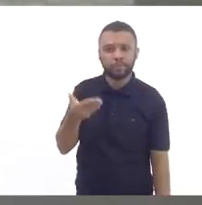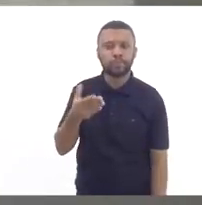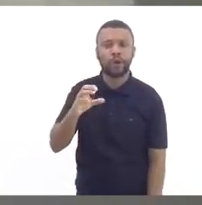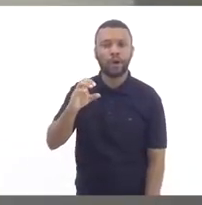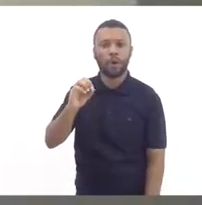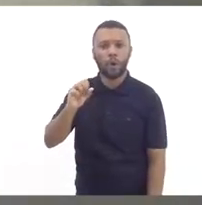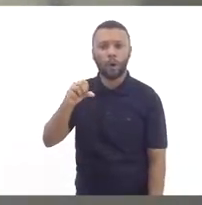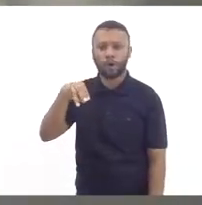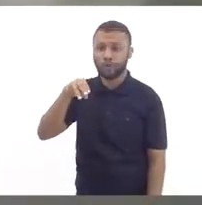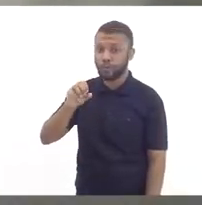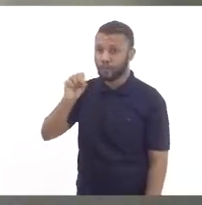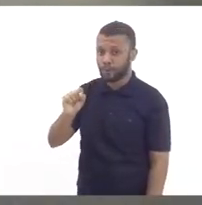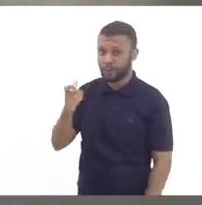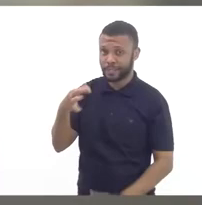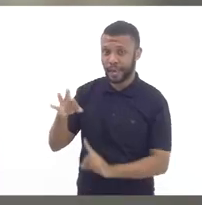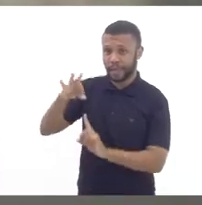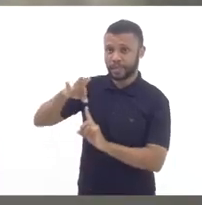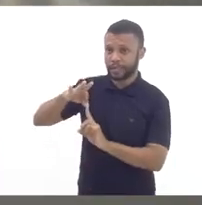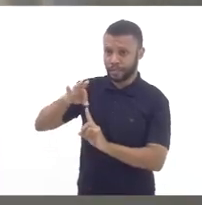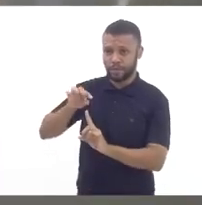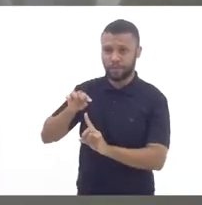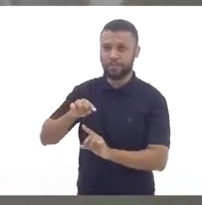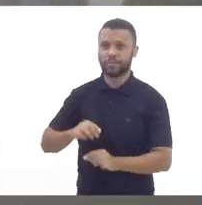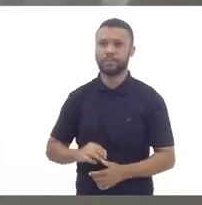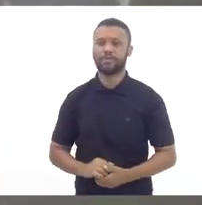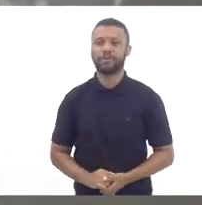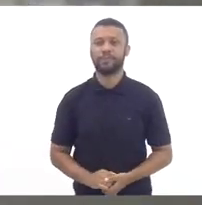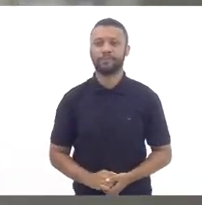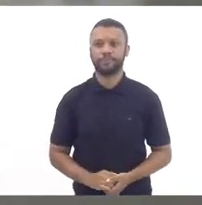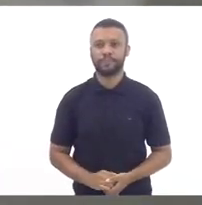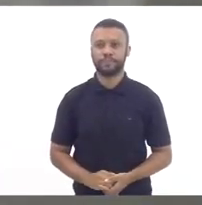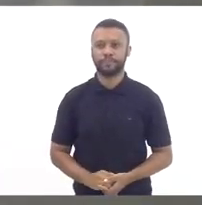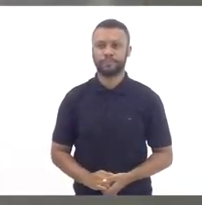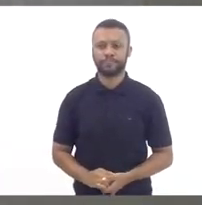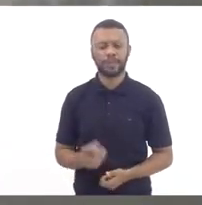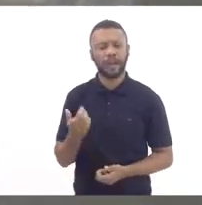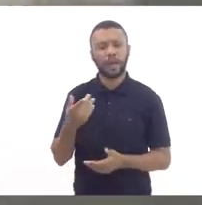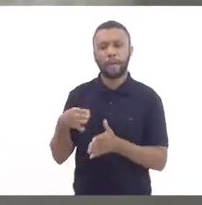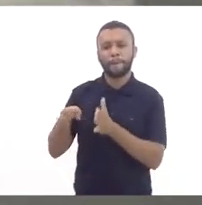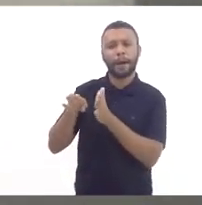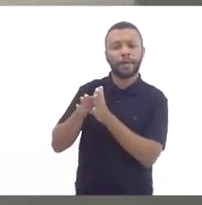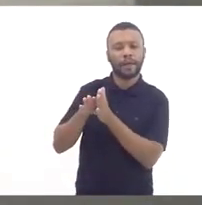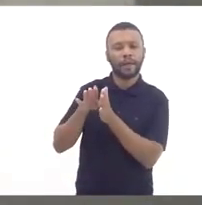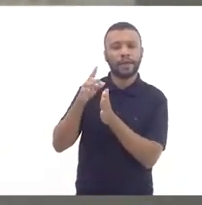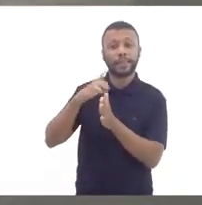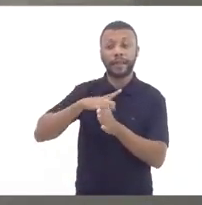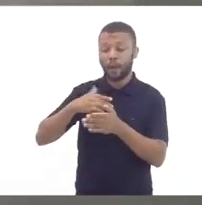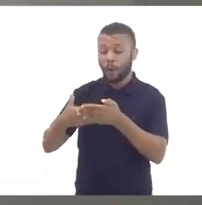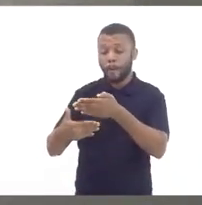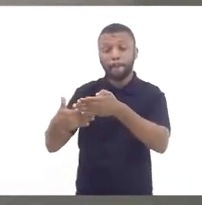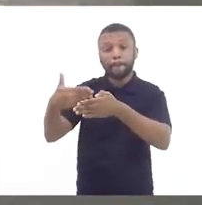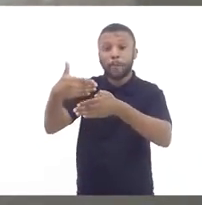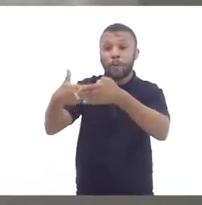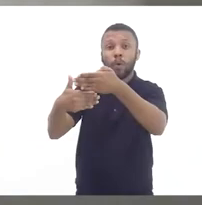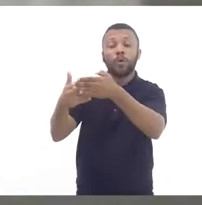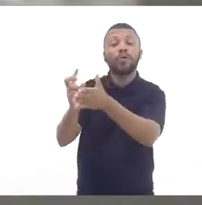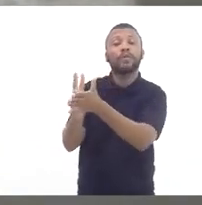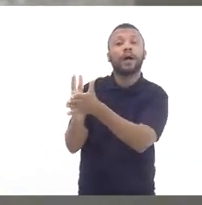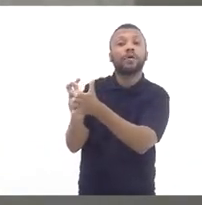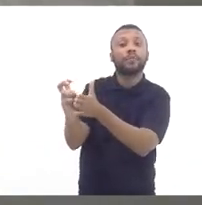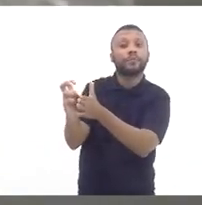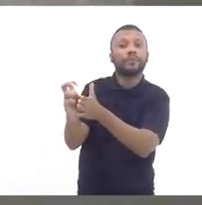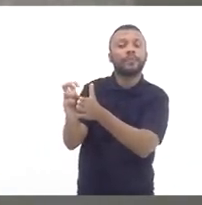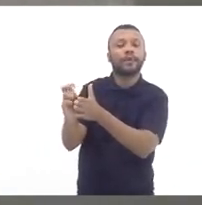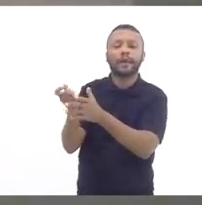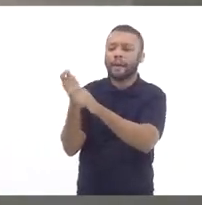Essa já é a estação de Cosmo. Aí fiz uma parada em Cosmo aí, tem um muro da Supervia. Que eles quebram